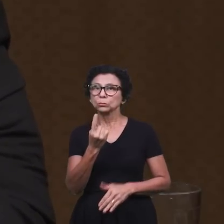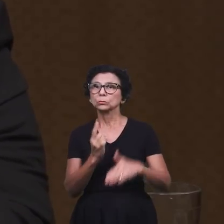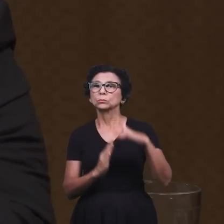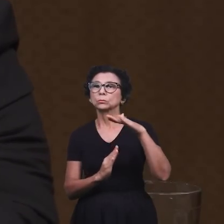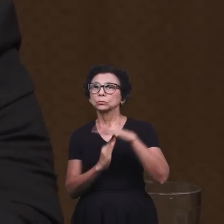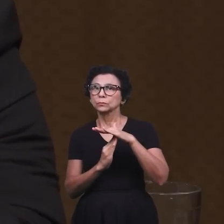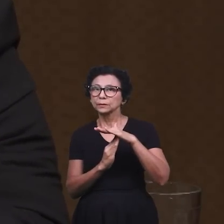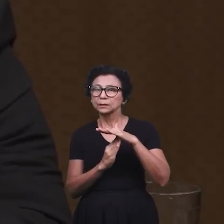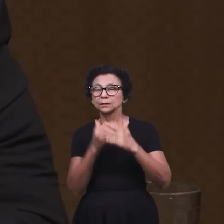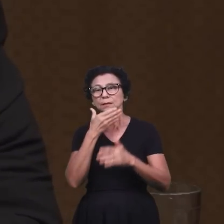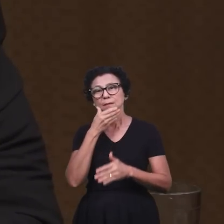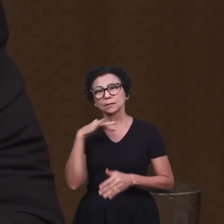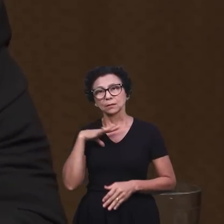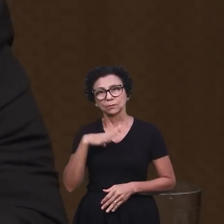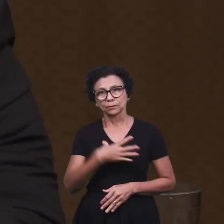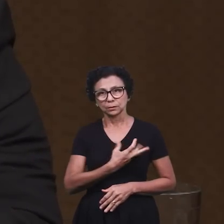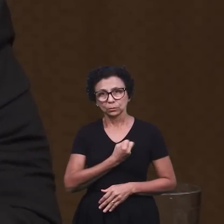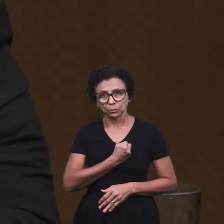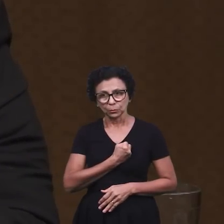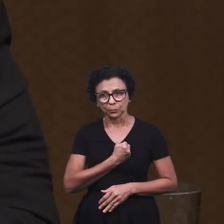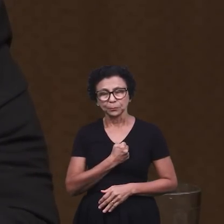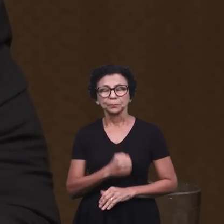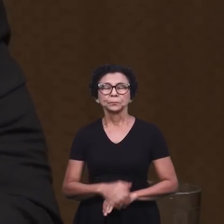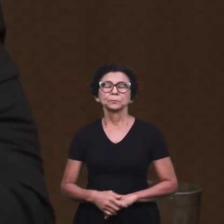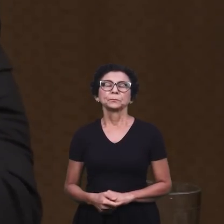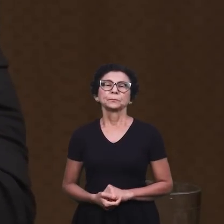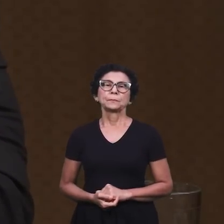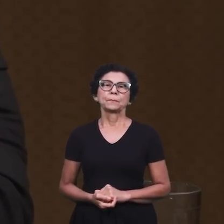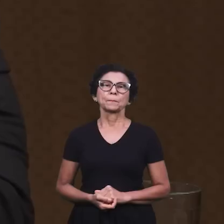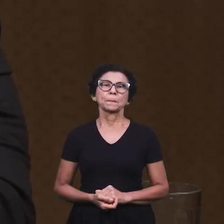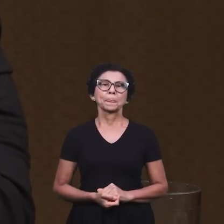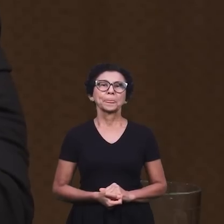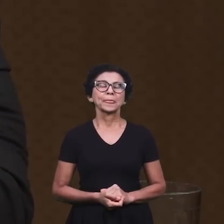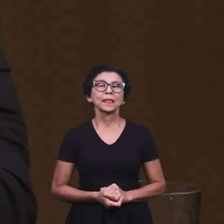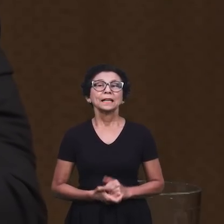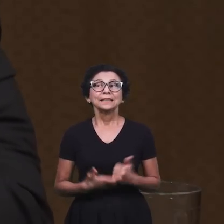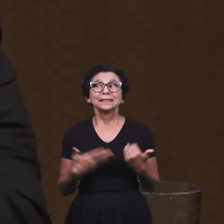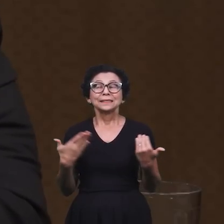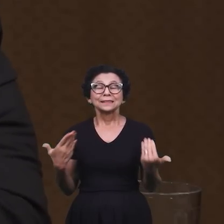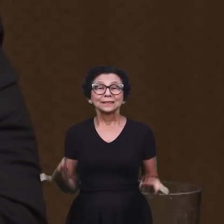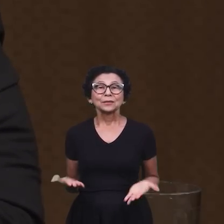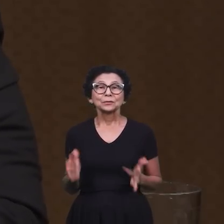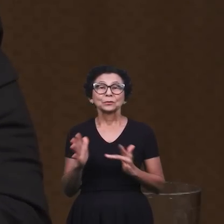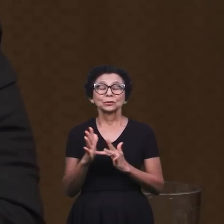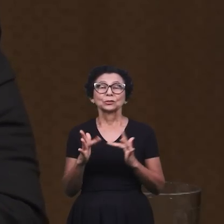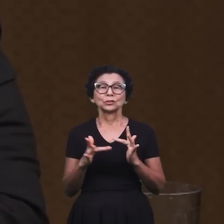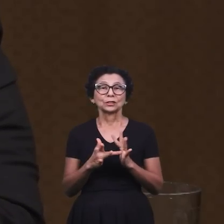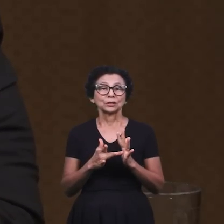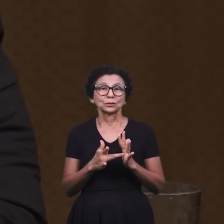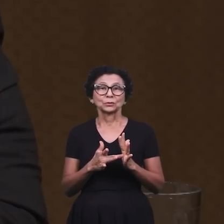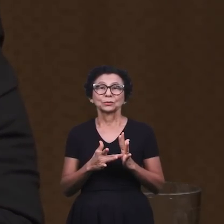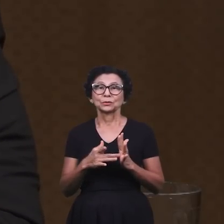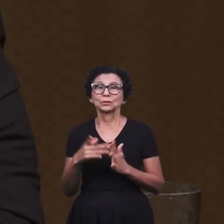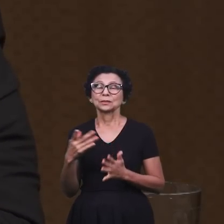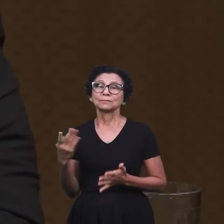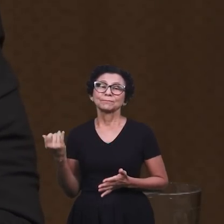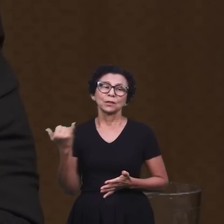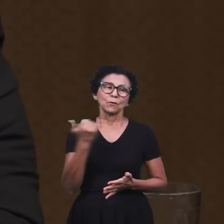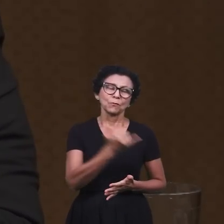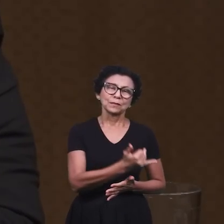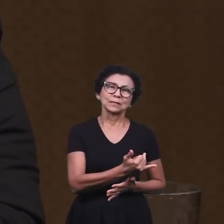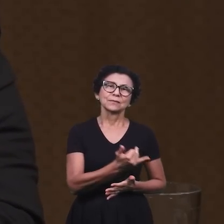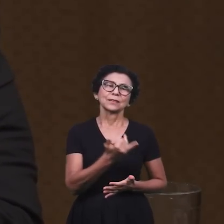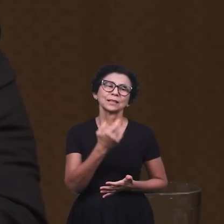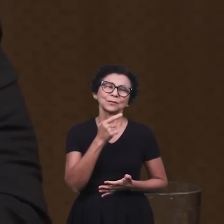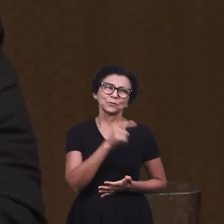quando o Senhor Jesus ele fala que Pedro alcançou esse entendimento por uma revelação do Espírito